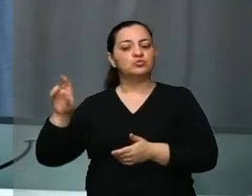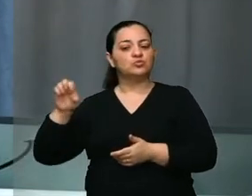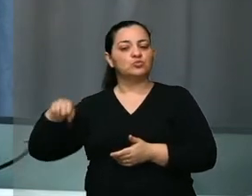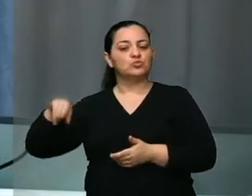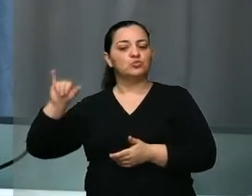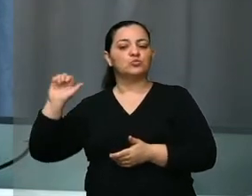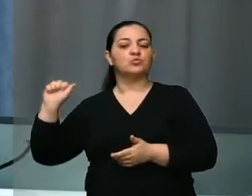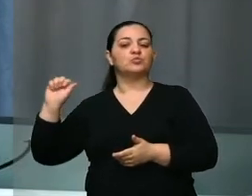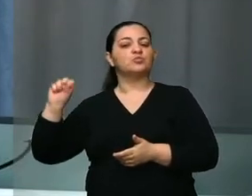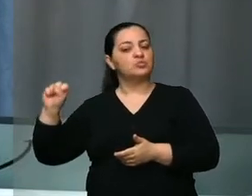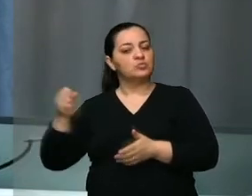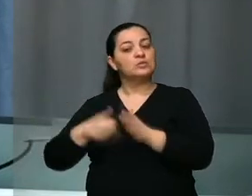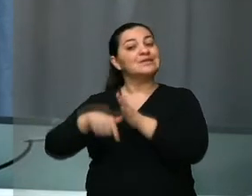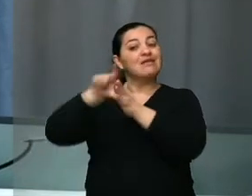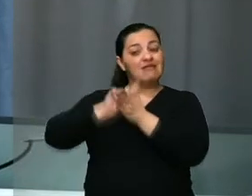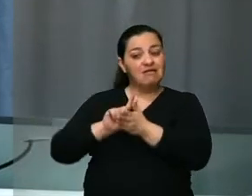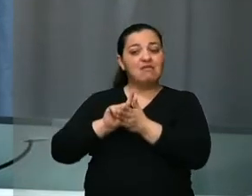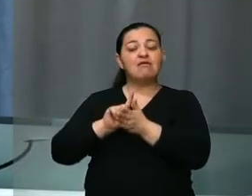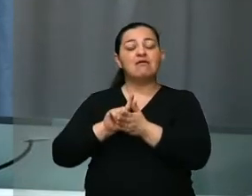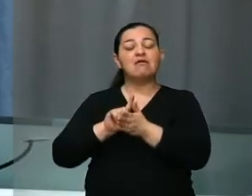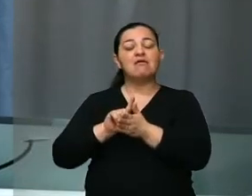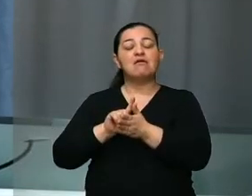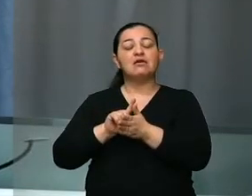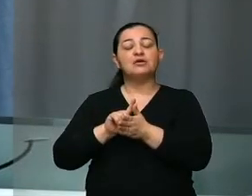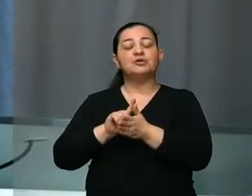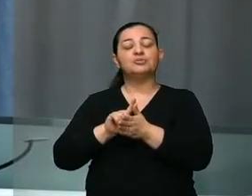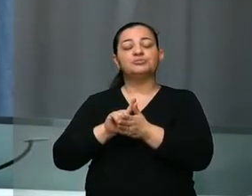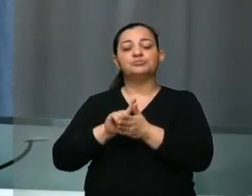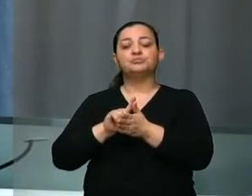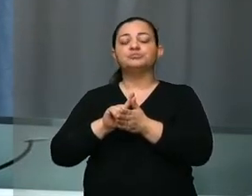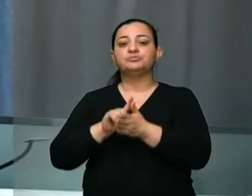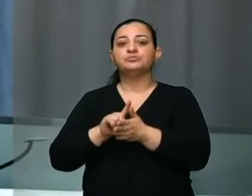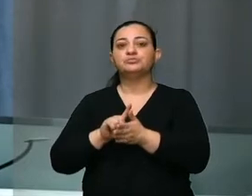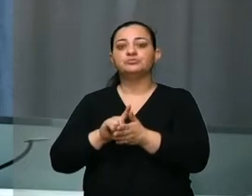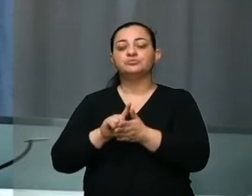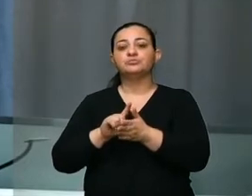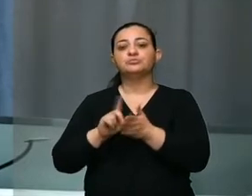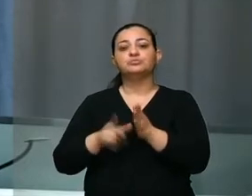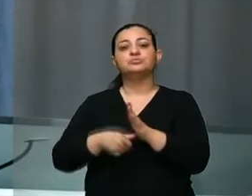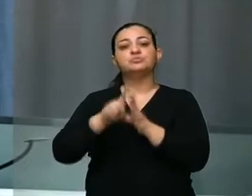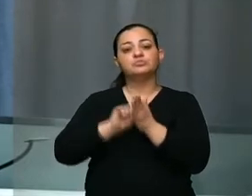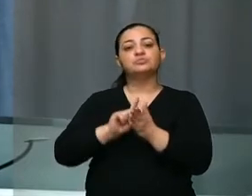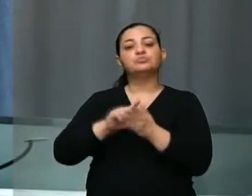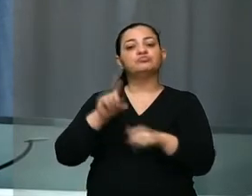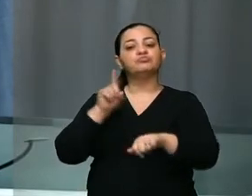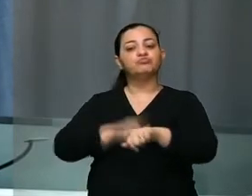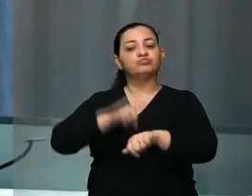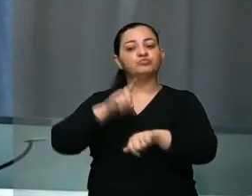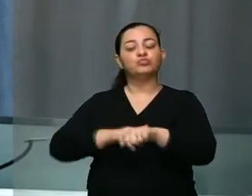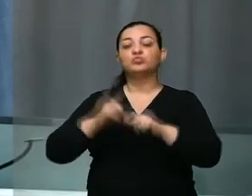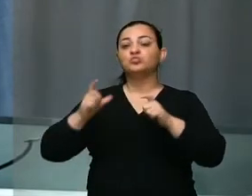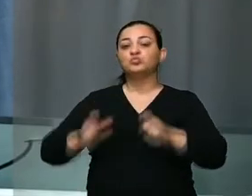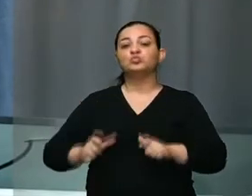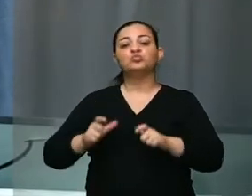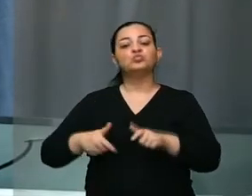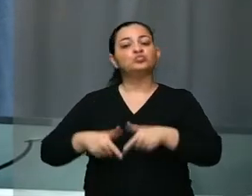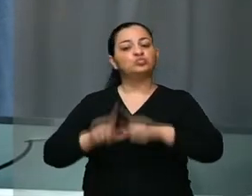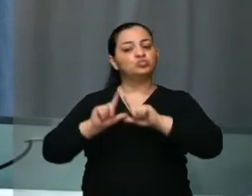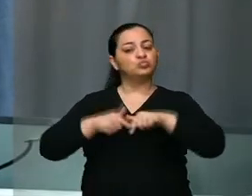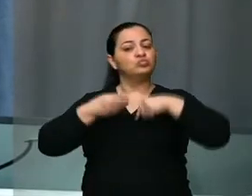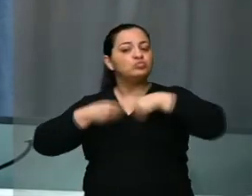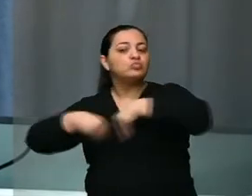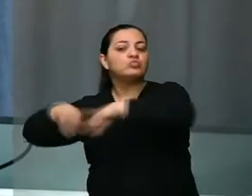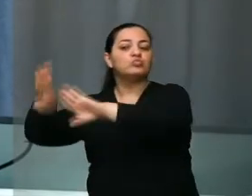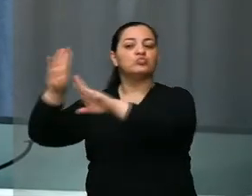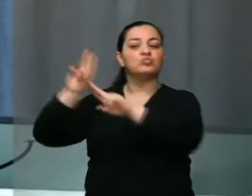que antecede a aaa ao momento onde israel foi levado